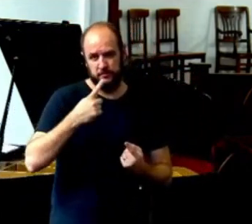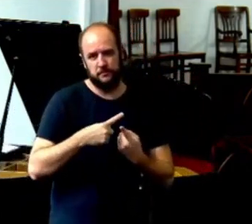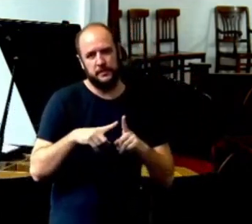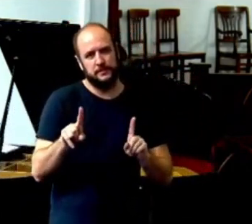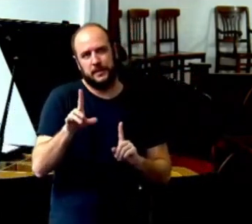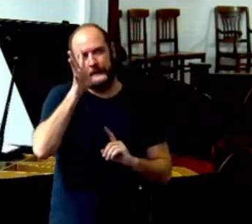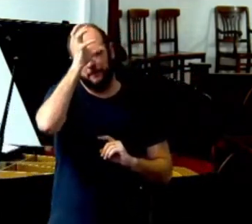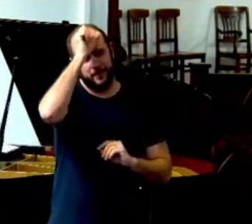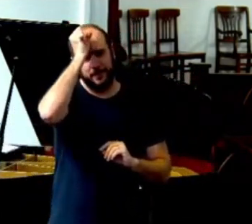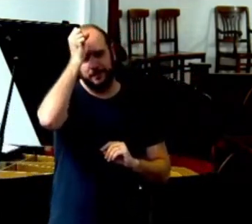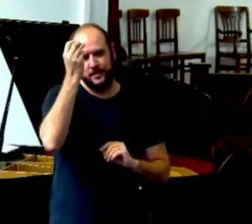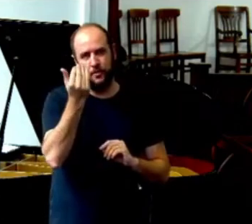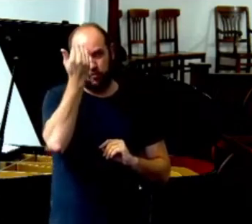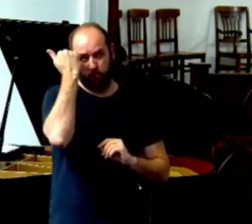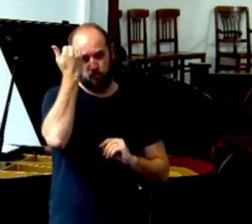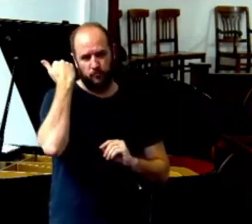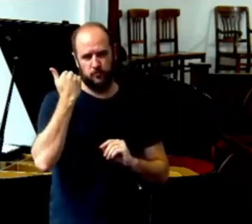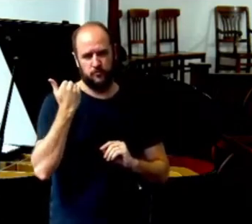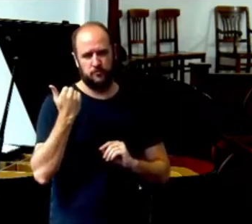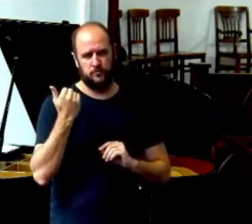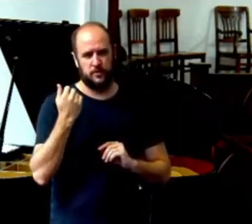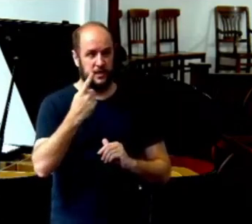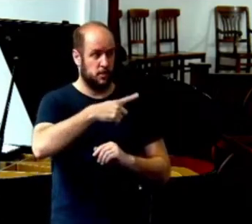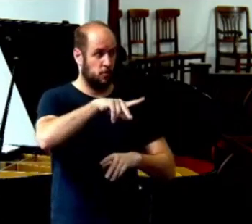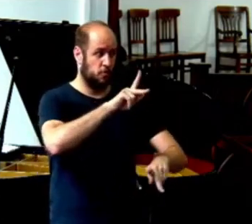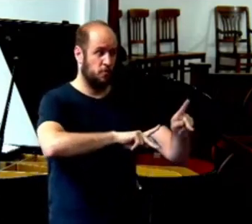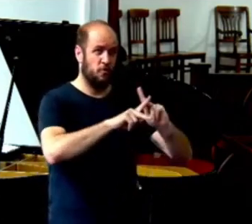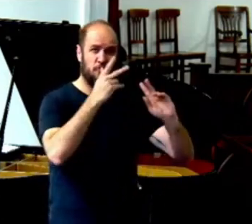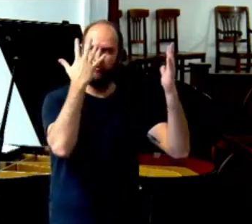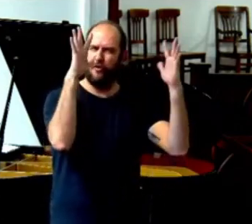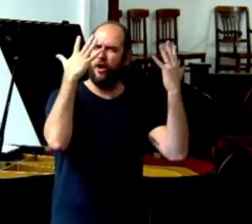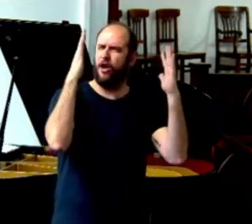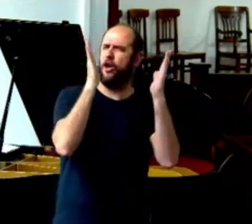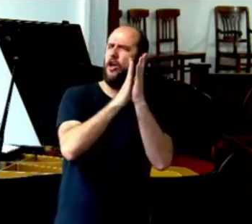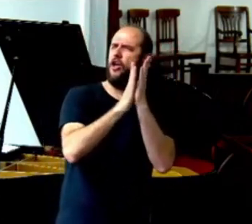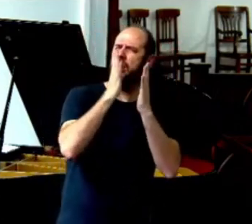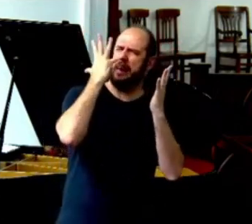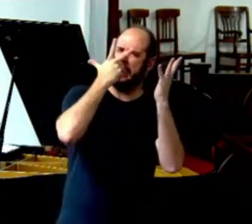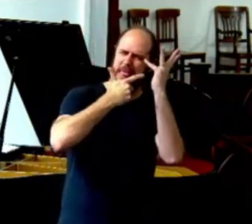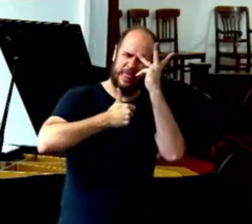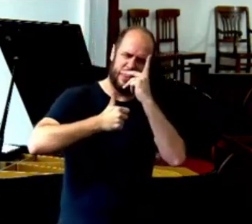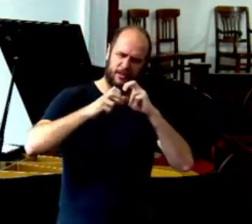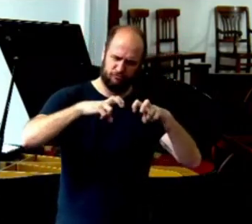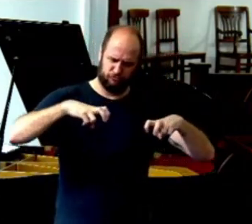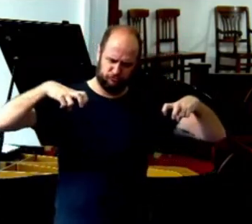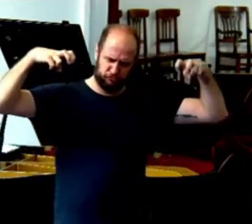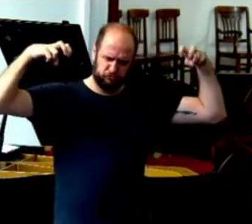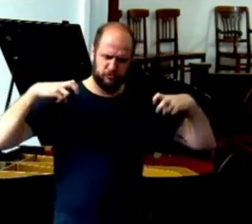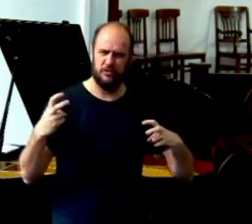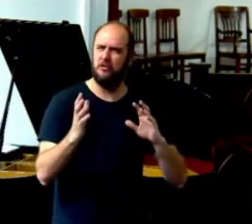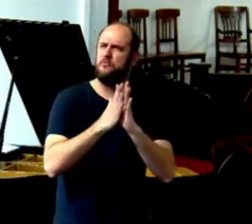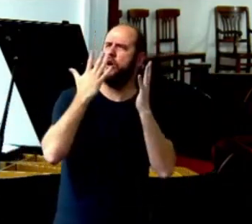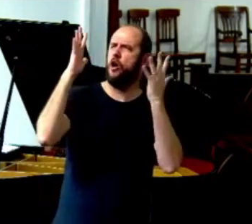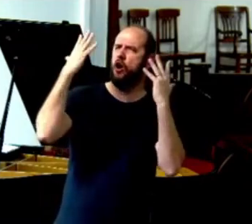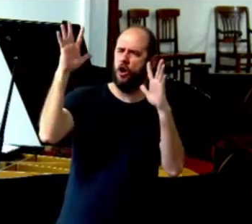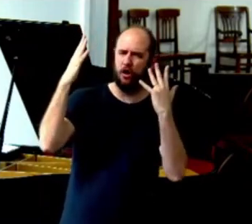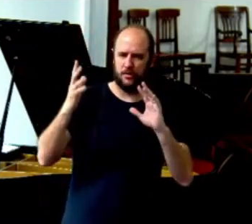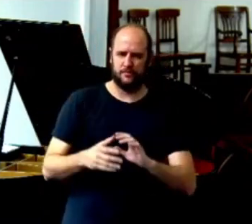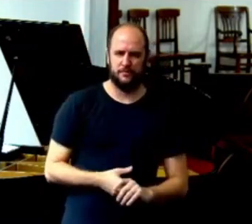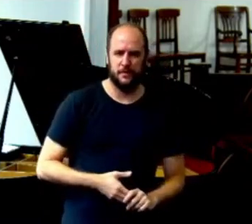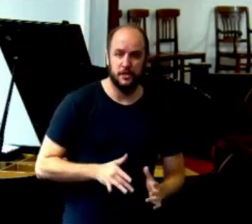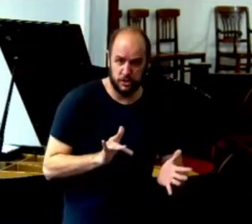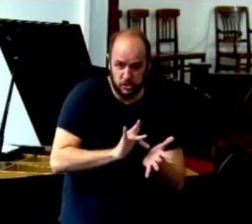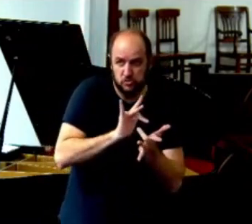sua. E eram aplaudidos nos teatros gregos. Jesus bem